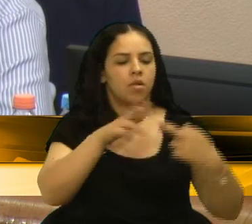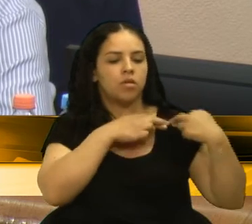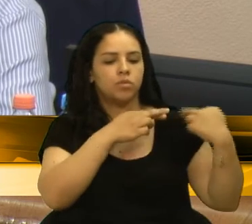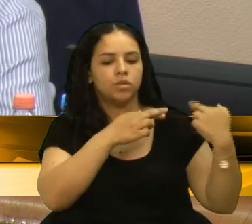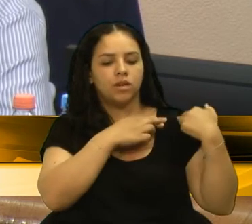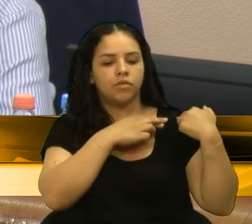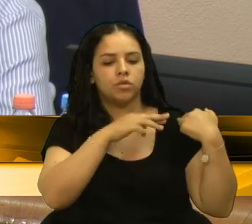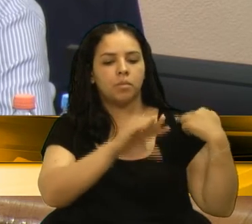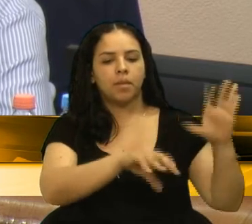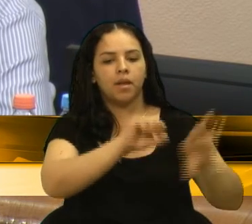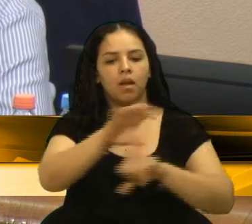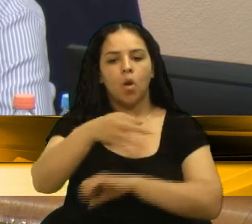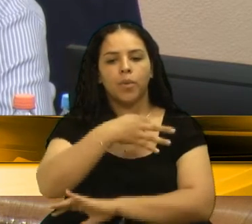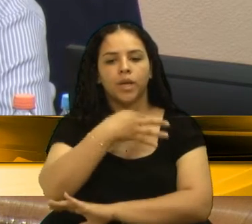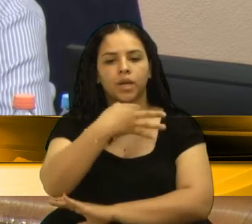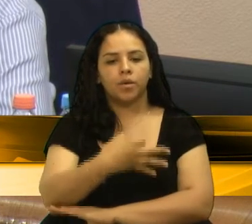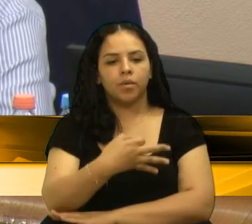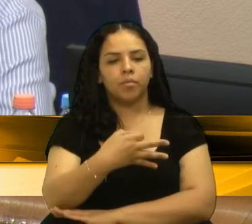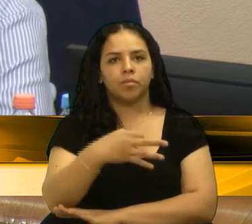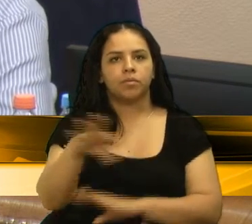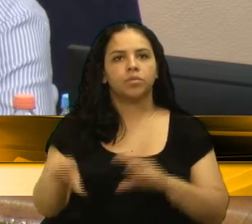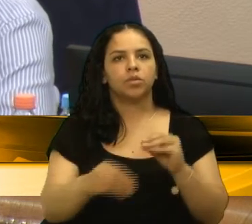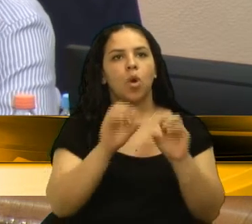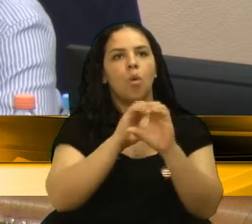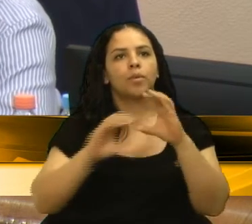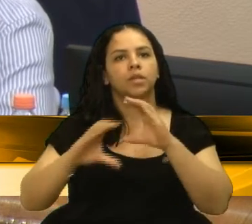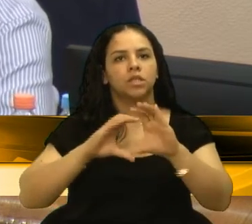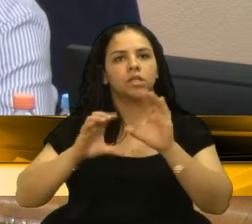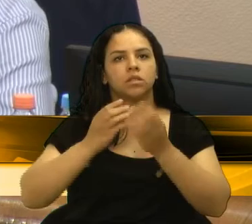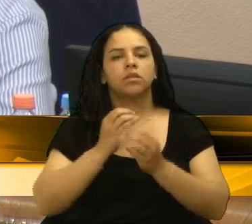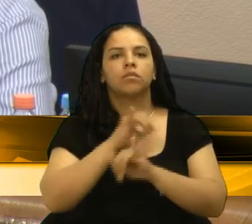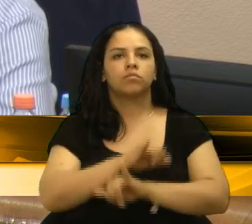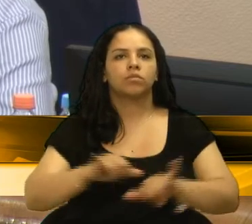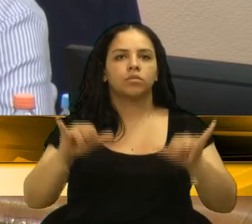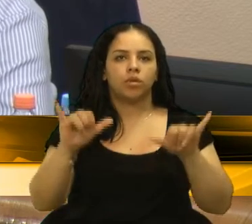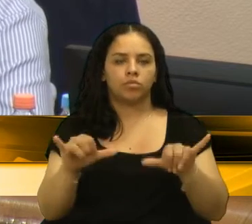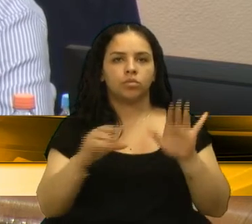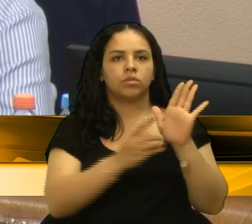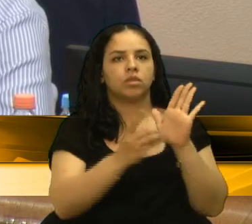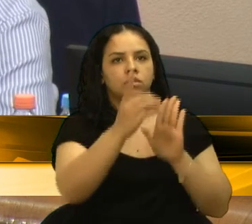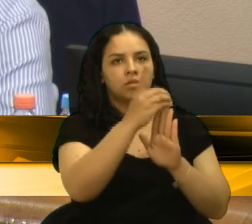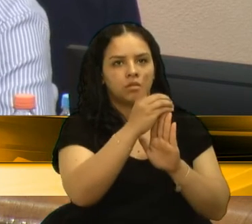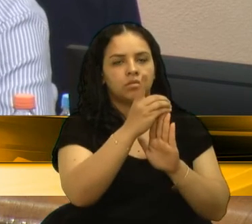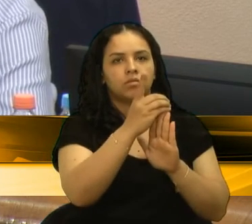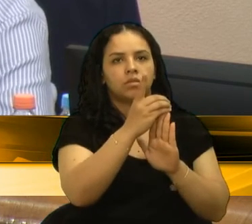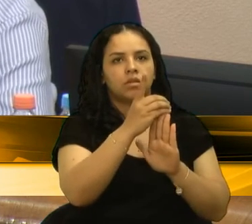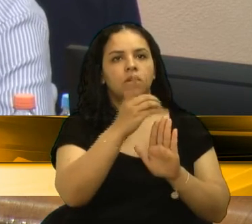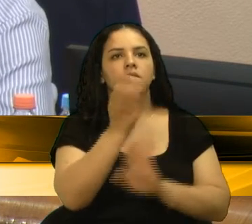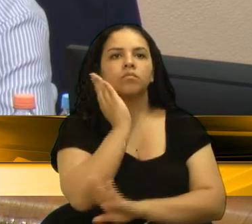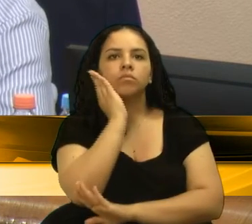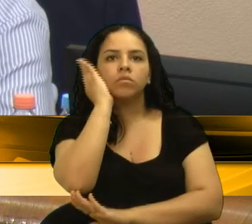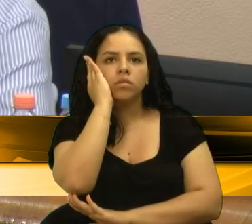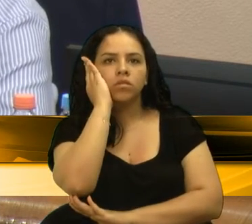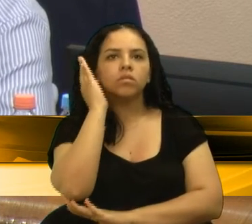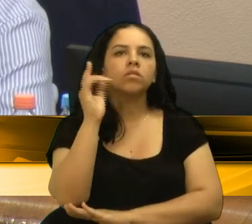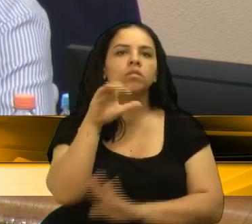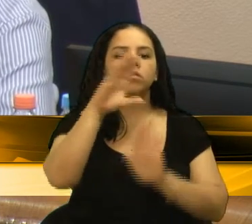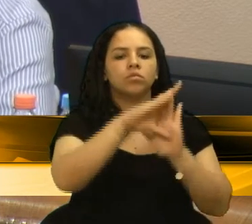algumas opiniões para nos emitir um comunicado em relação a algumas melhorias e esclarecimento do decreto. Doutora Cássia, a construção do decreto, a redição